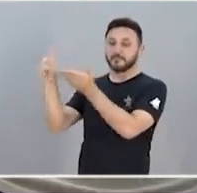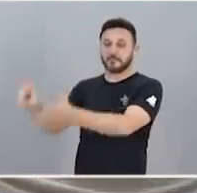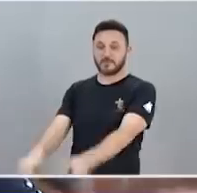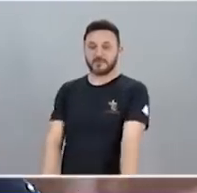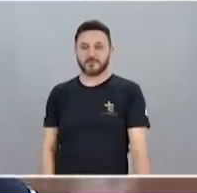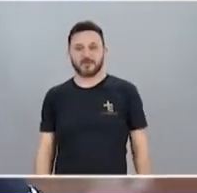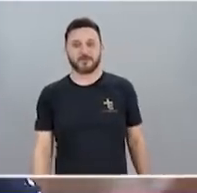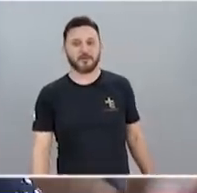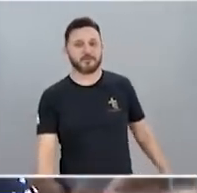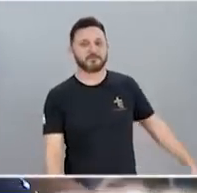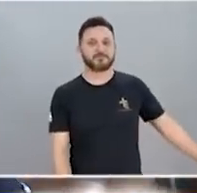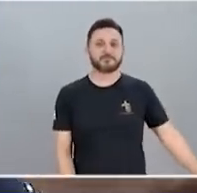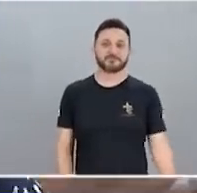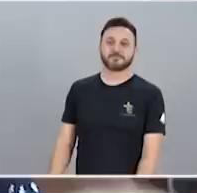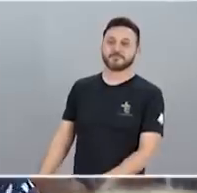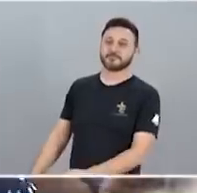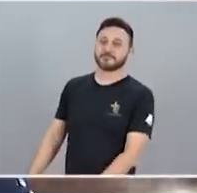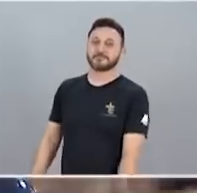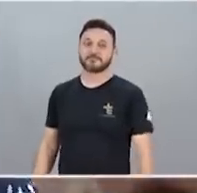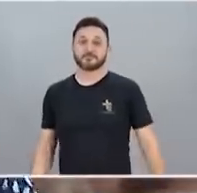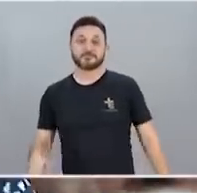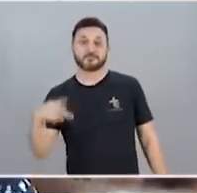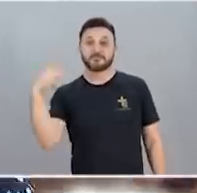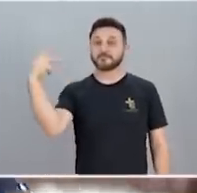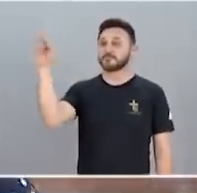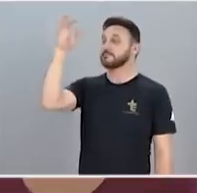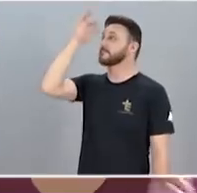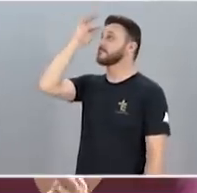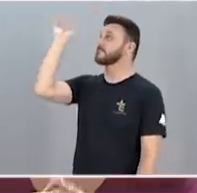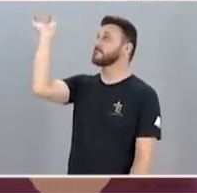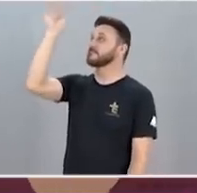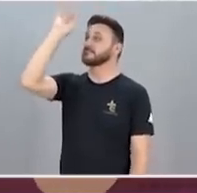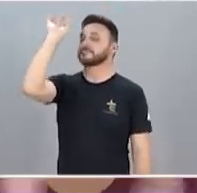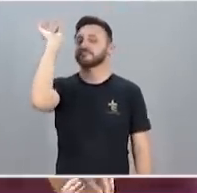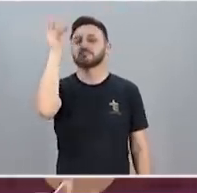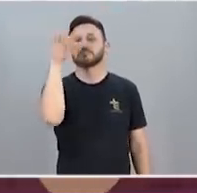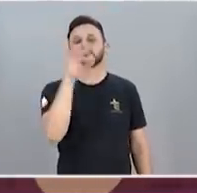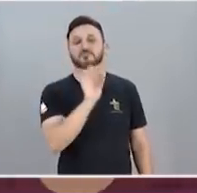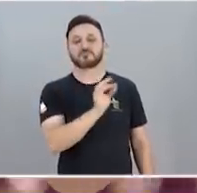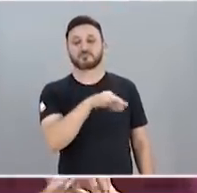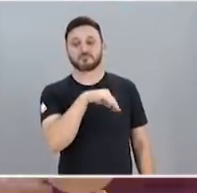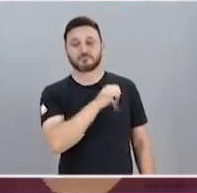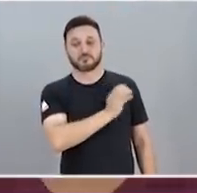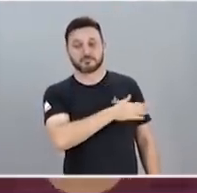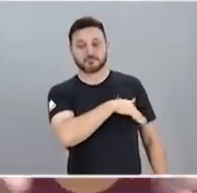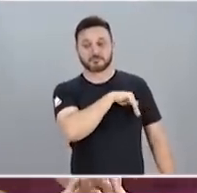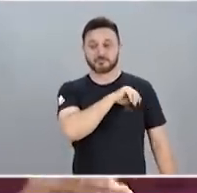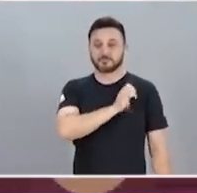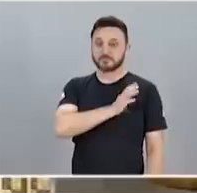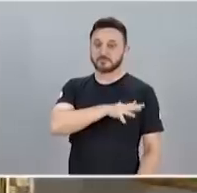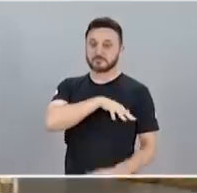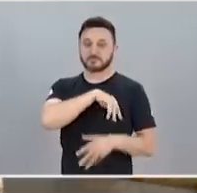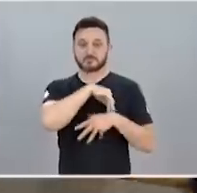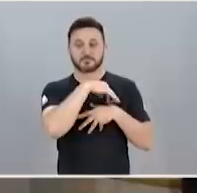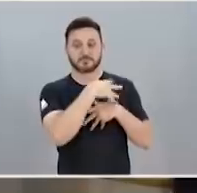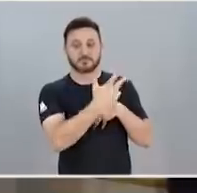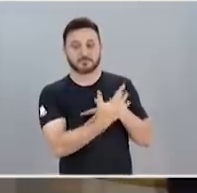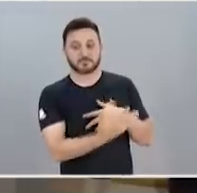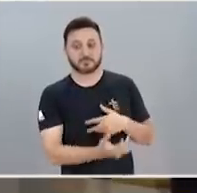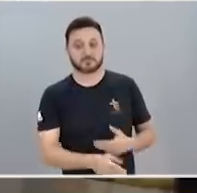Deus. Em nós agora habita o seu Espírito. E o